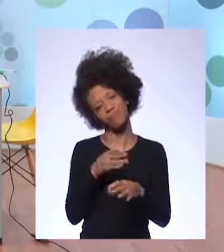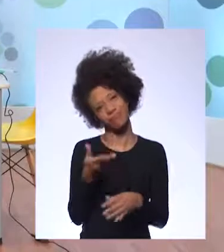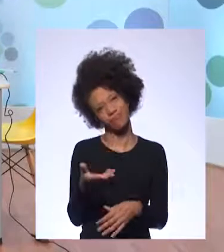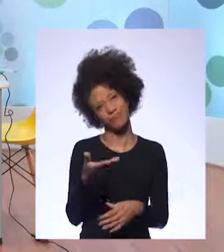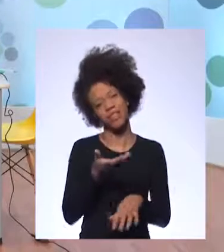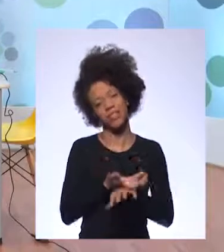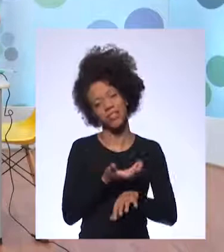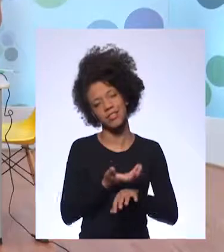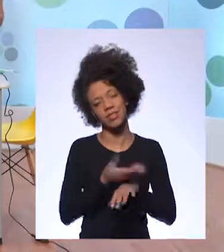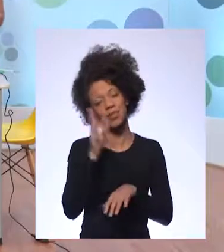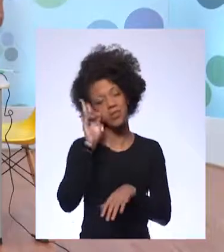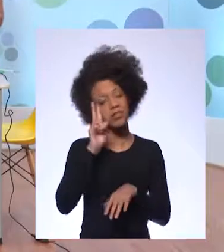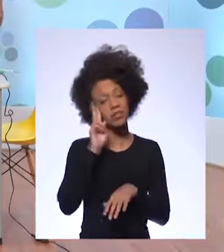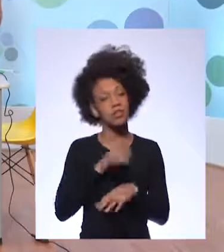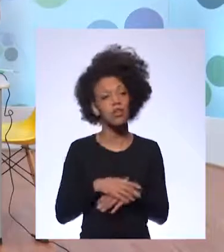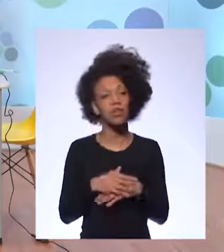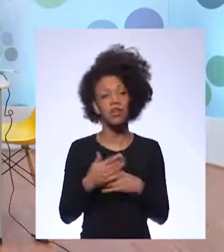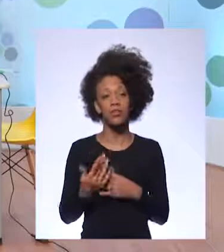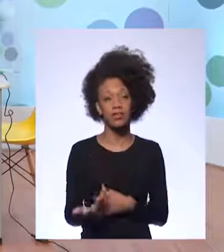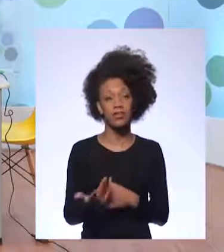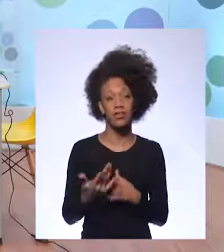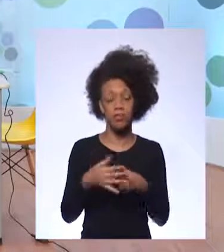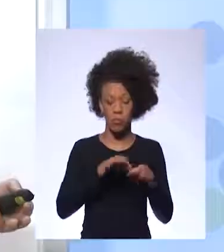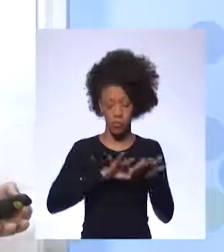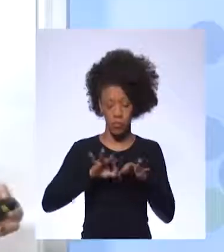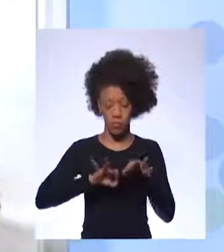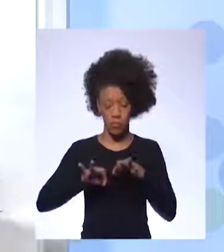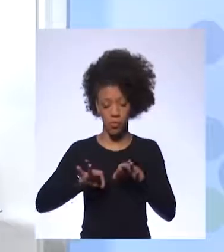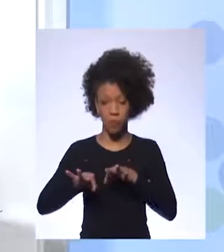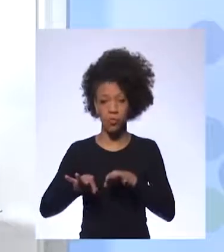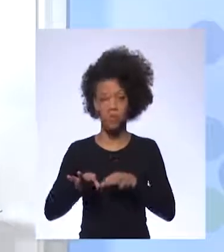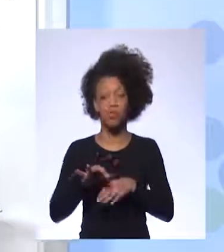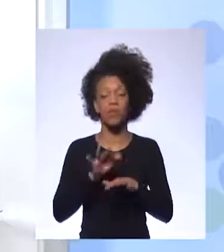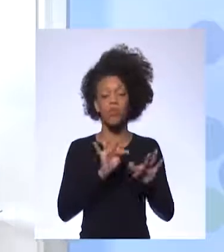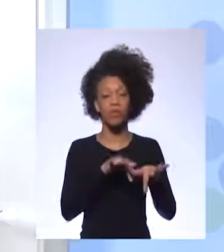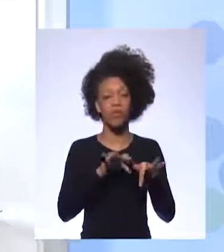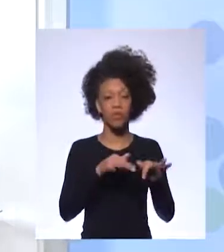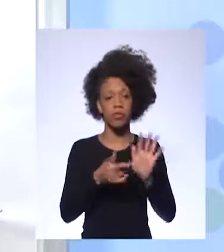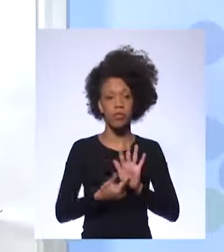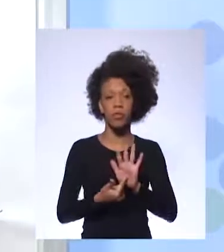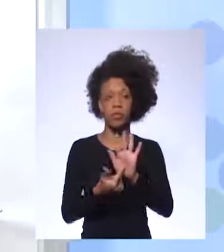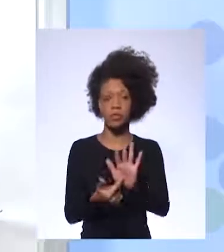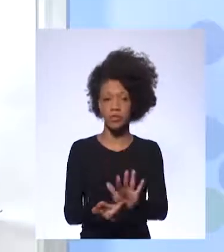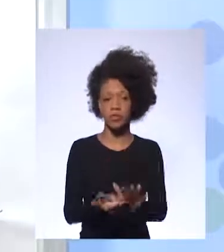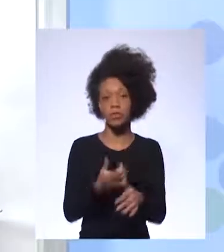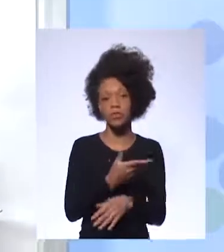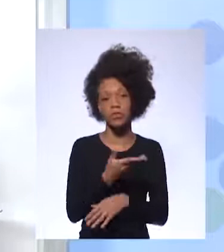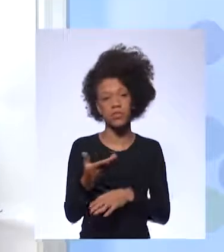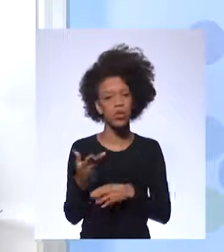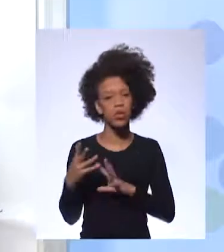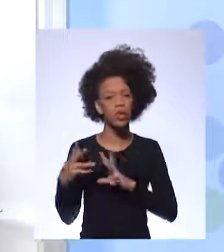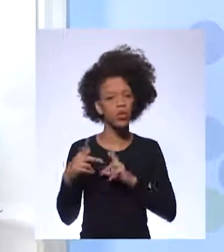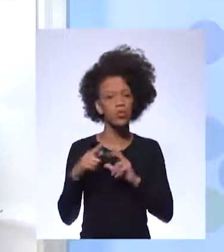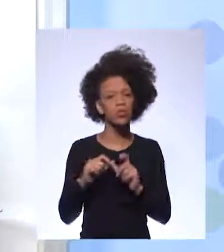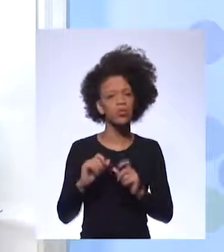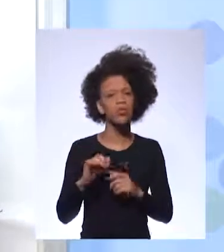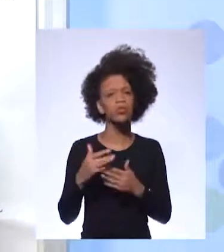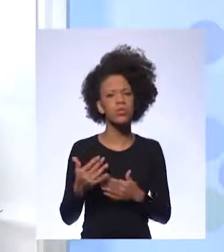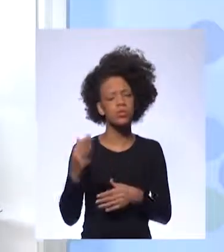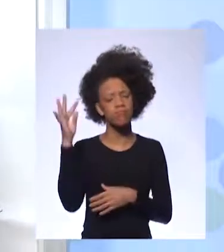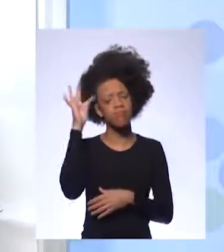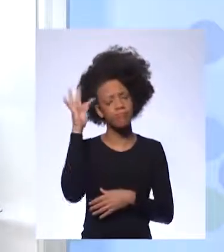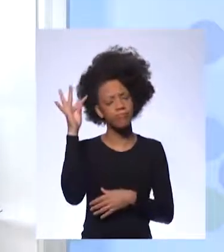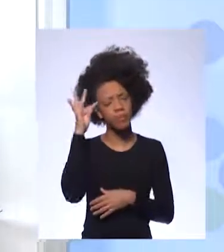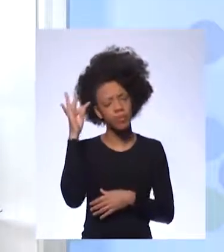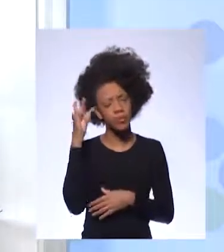aula de história nós estamos construindo aqui um mini mundo feudal para demonstrar assim trazer tudo aquilo que nós falamos na